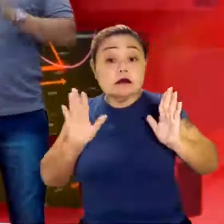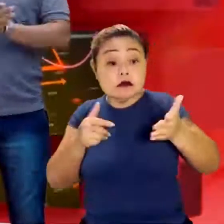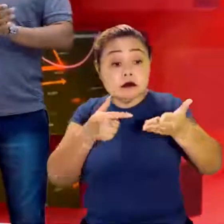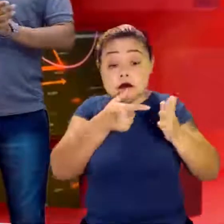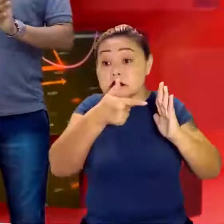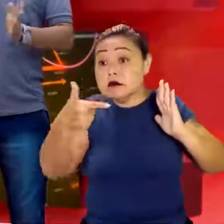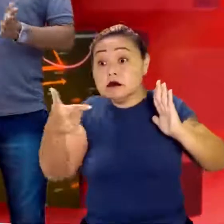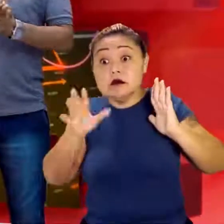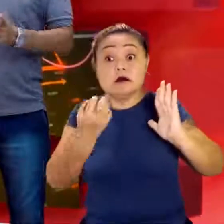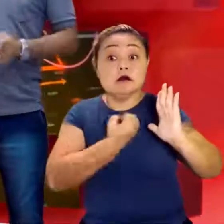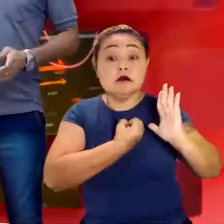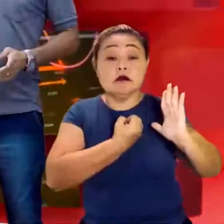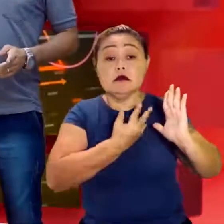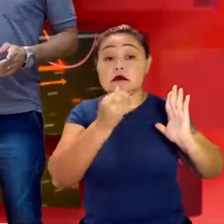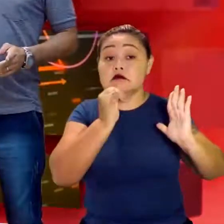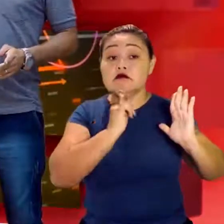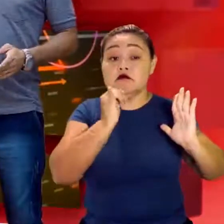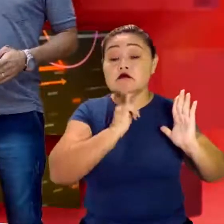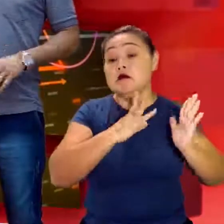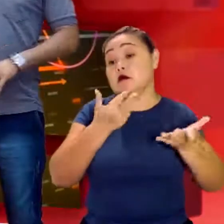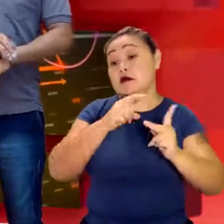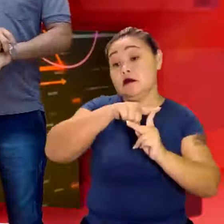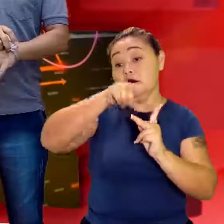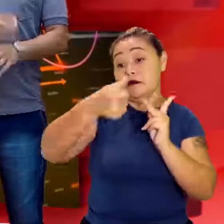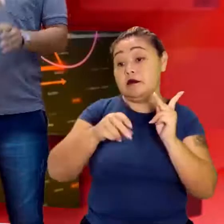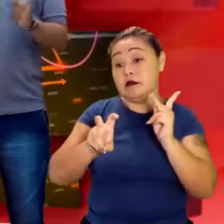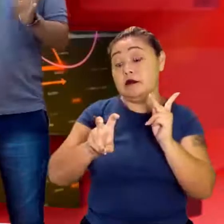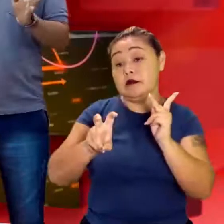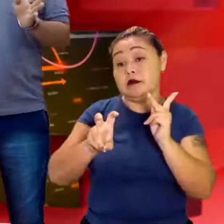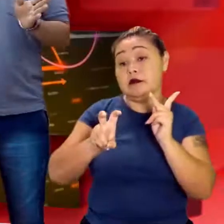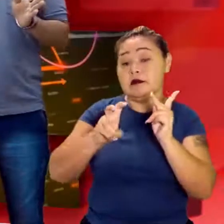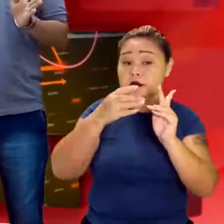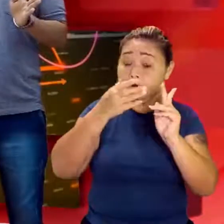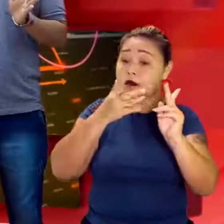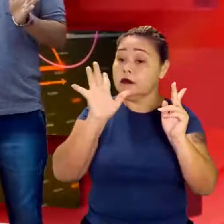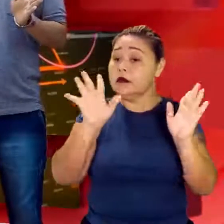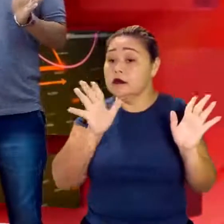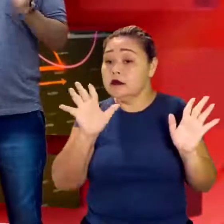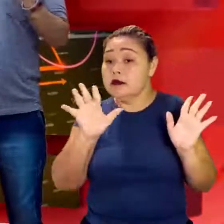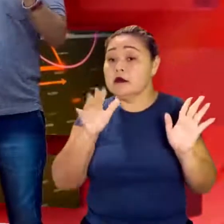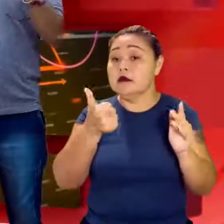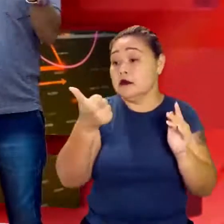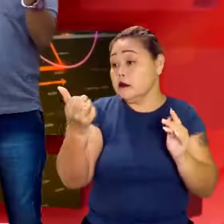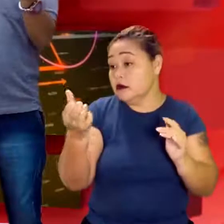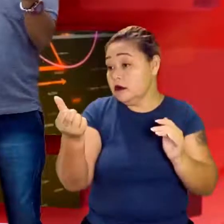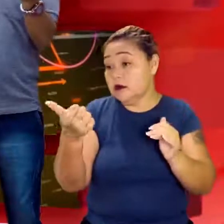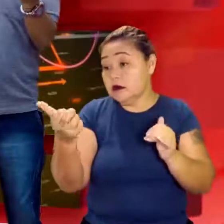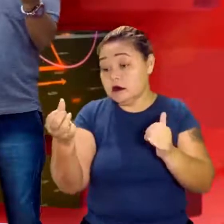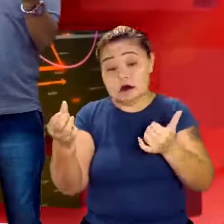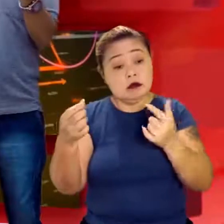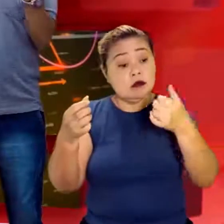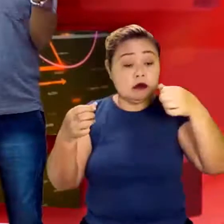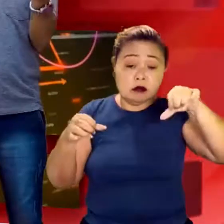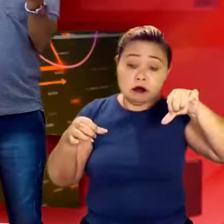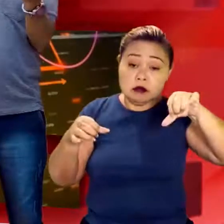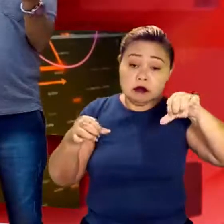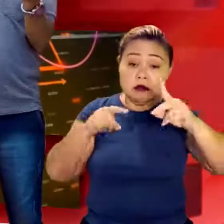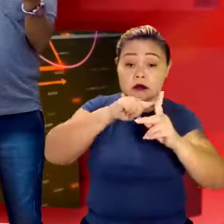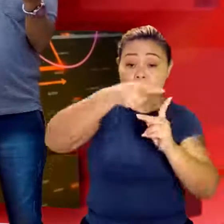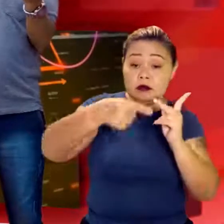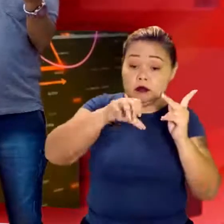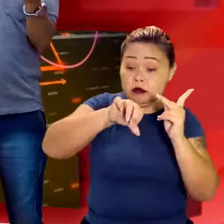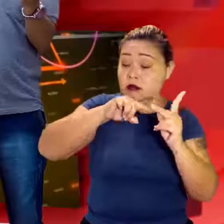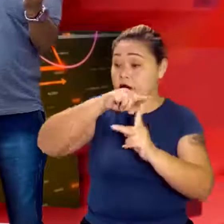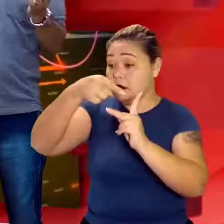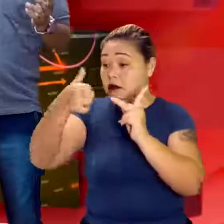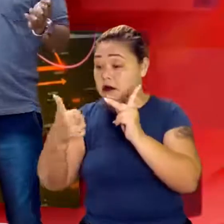Quem, né? Isso. Por exemplo, raiz de 15. Raiz de 15 está entre a 16 e a de 9, né? 9 e